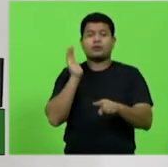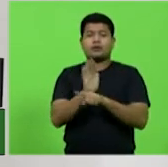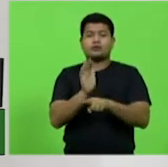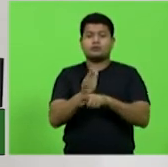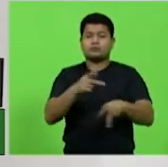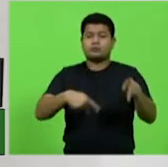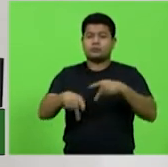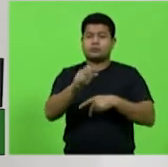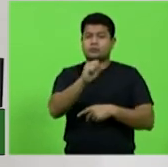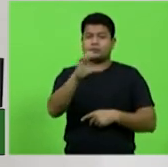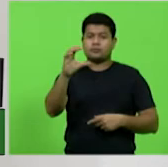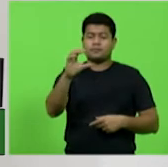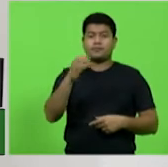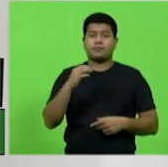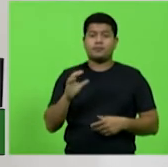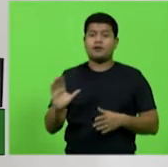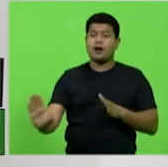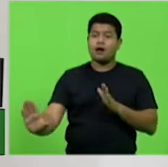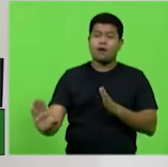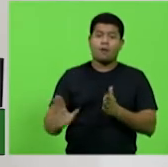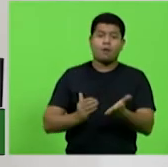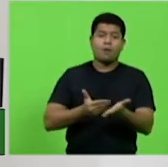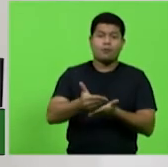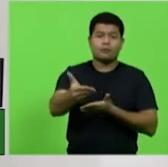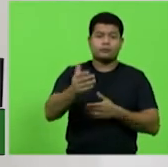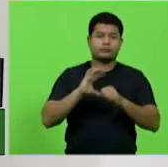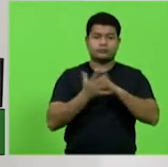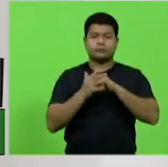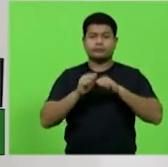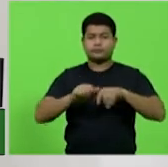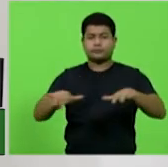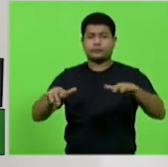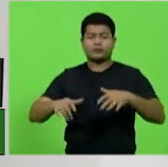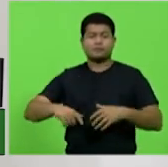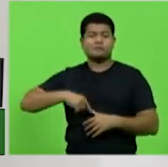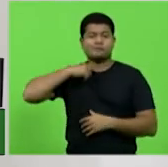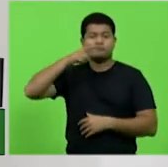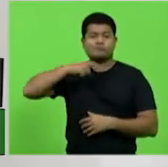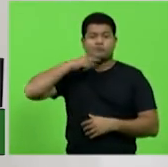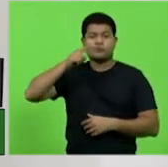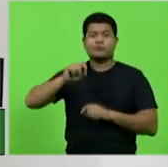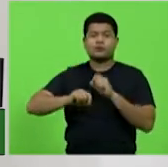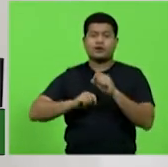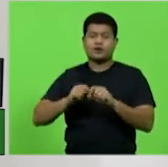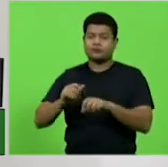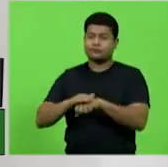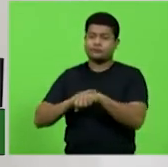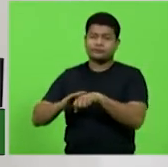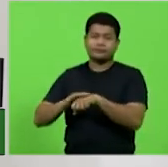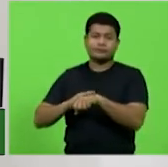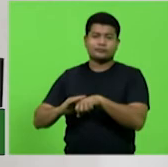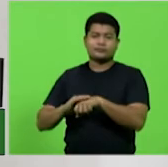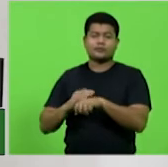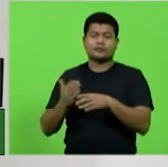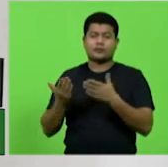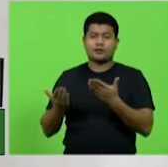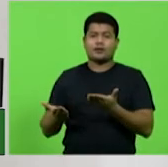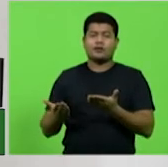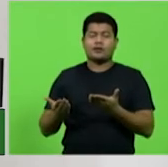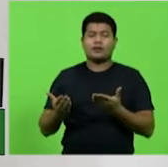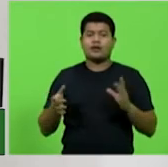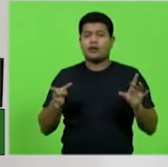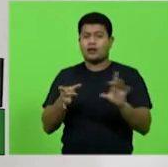Com a chegada da pandemia, não nos restou tempo para quaisquer diálogos sob condições de